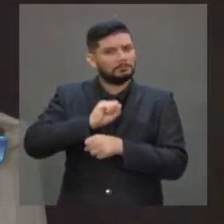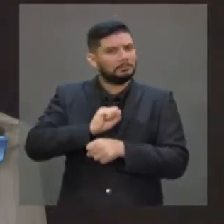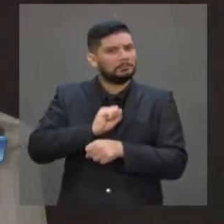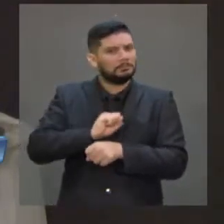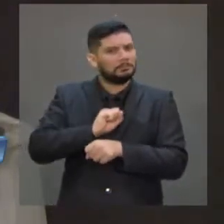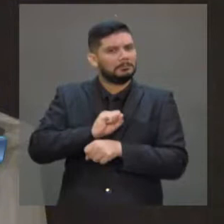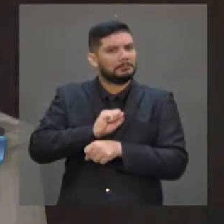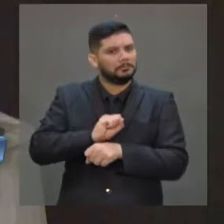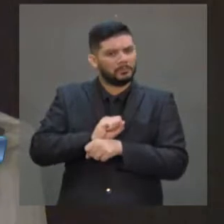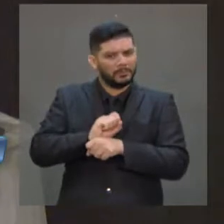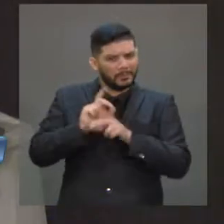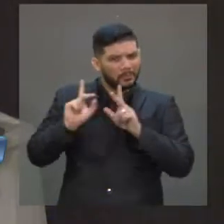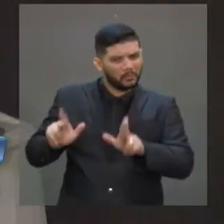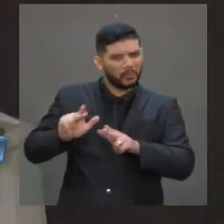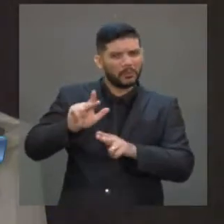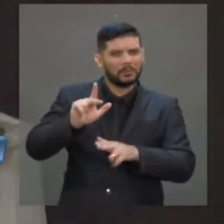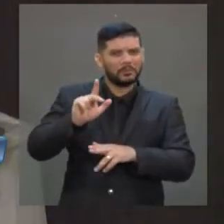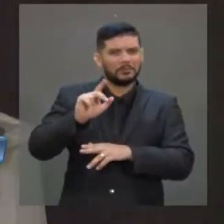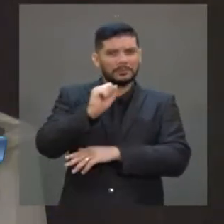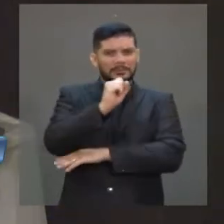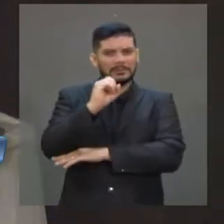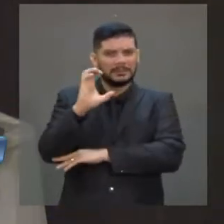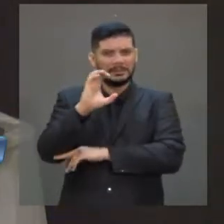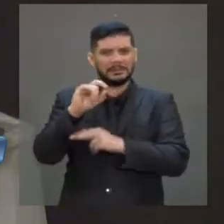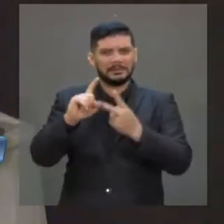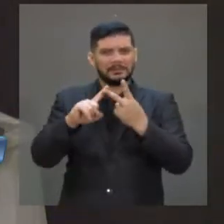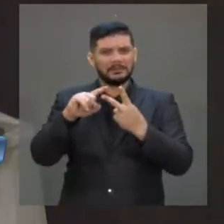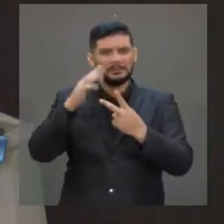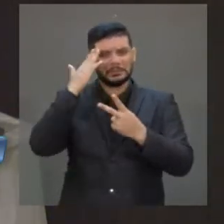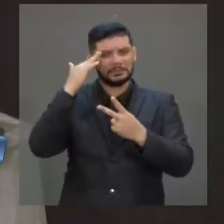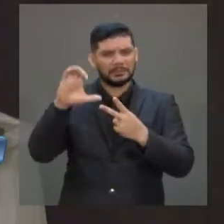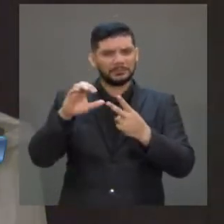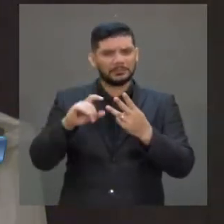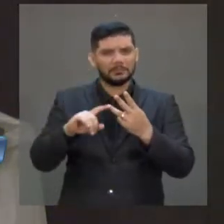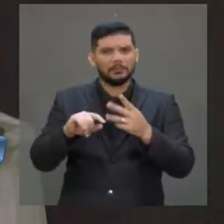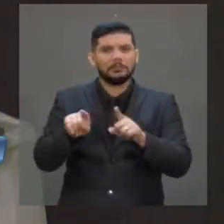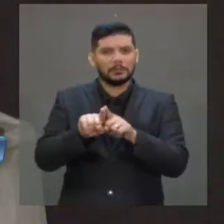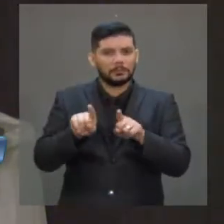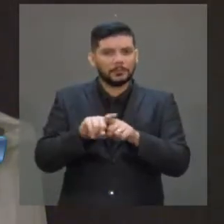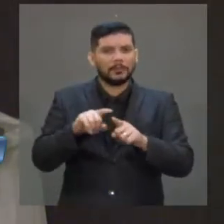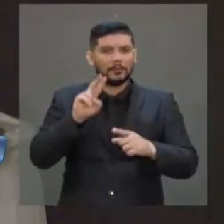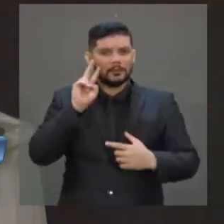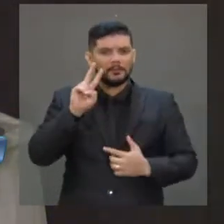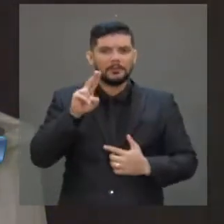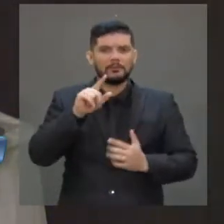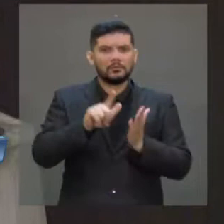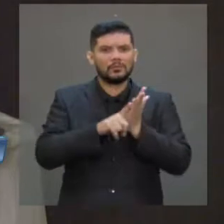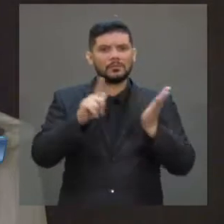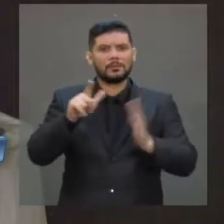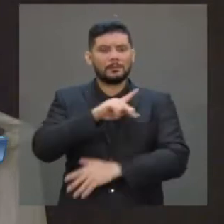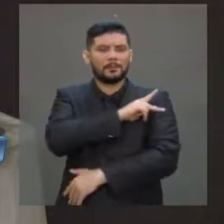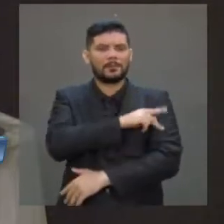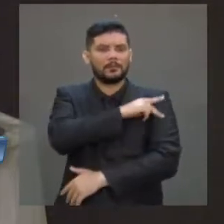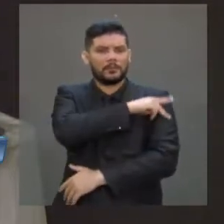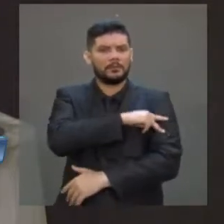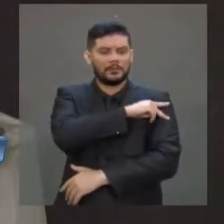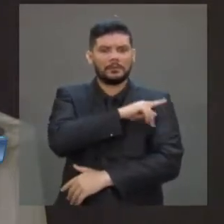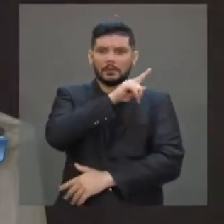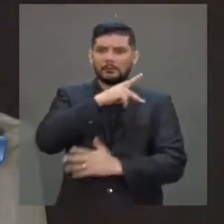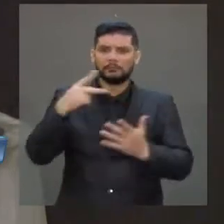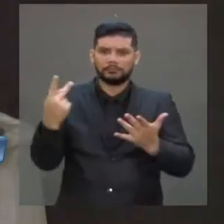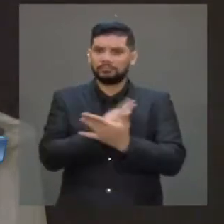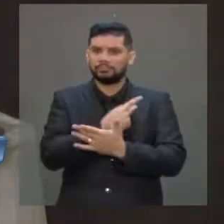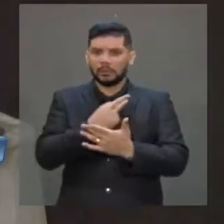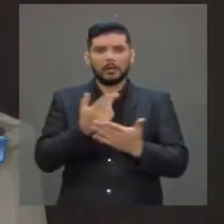no Rio Grande do Sul e em Santa Catarina. Ou o que está acontecendo agora no Piauí. Estava lendo ontem os jornais do Piauí. O Piauí está tentando também proibir esses